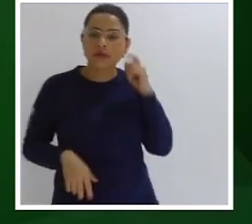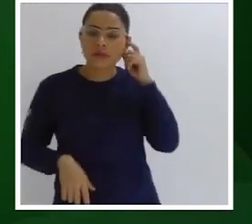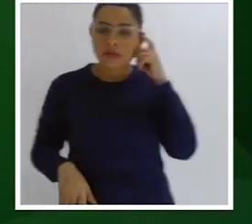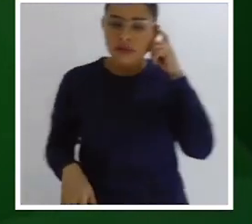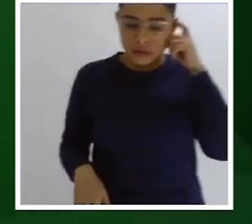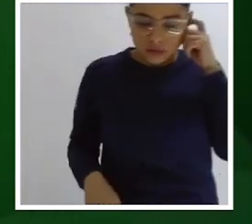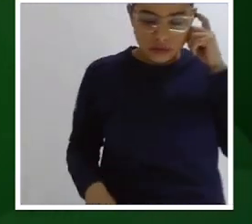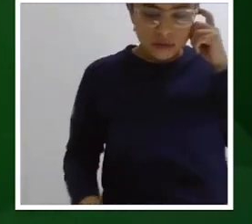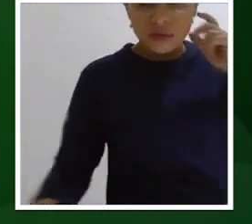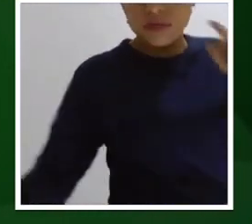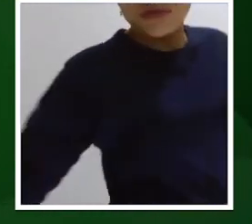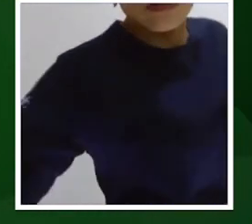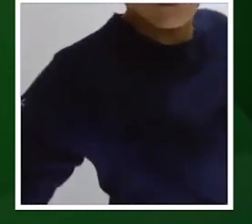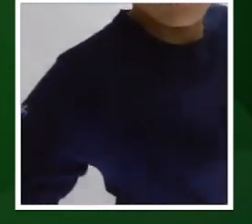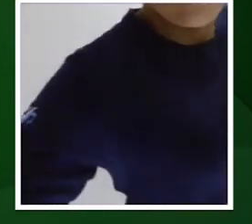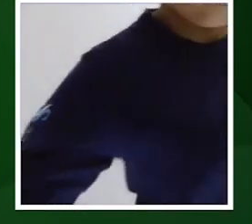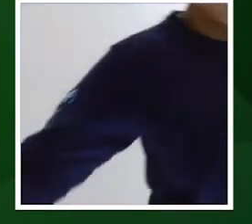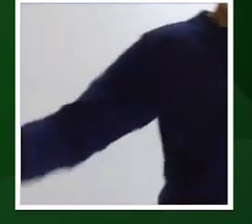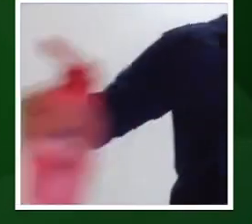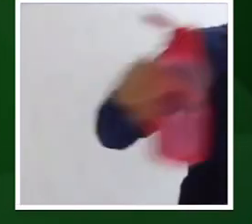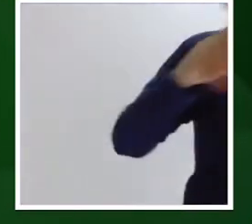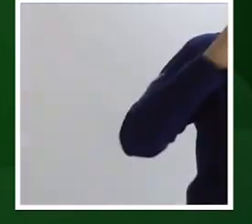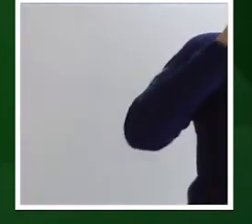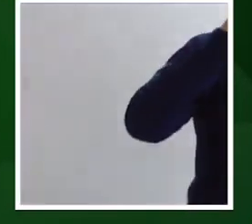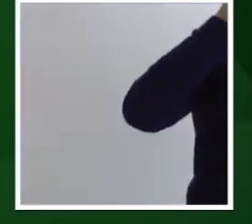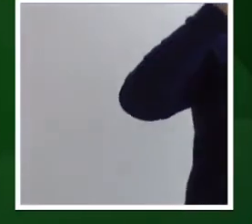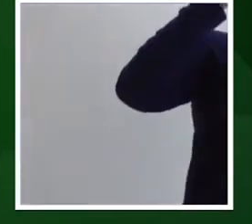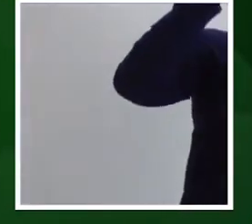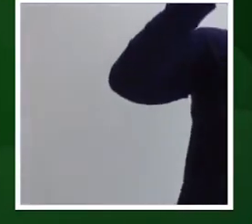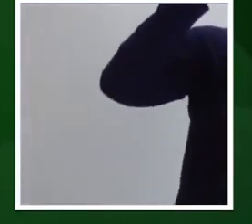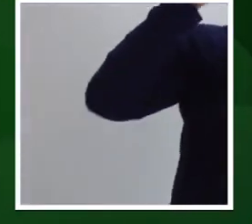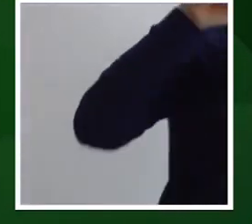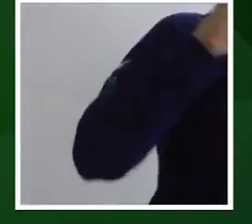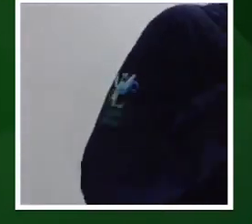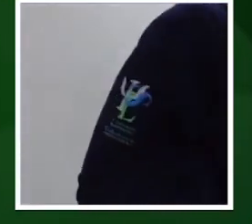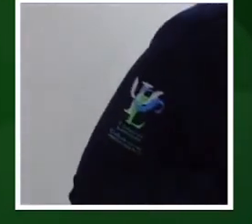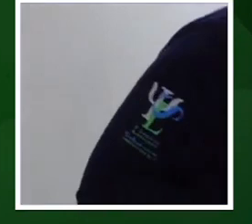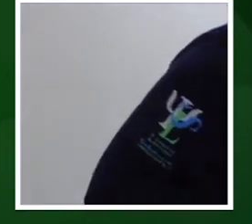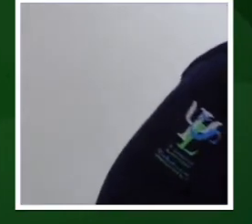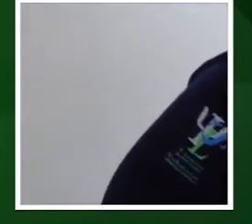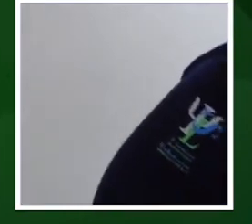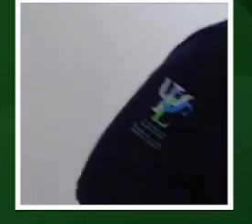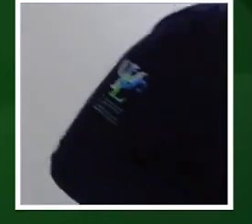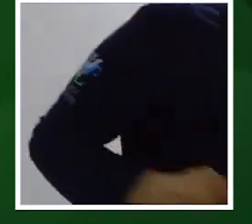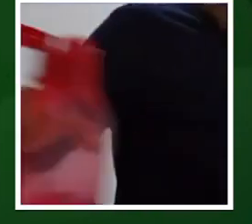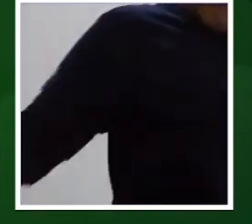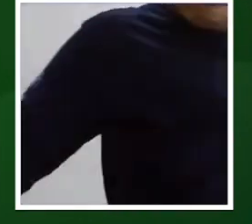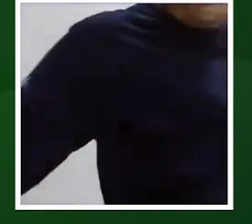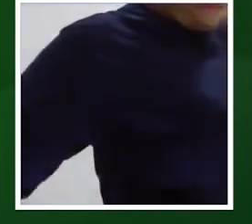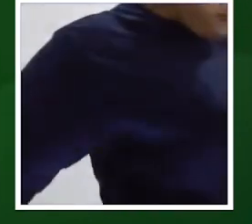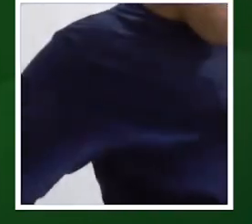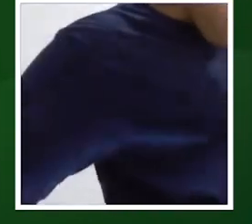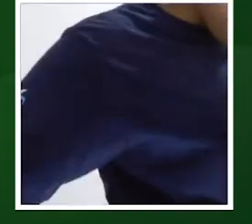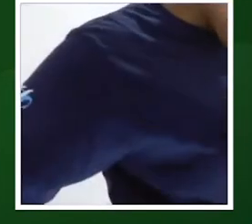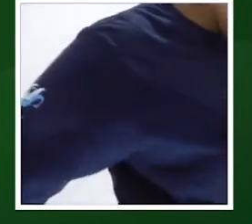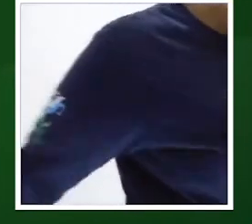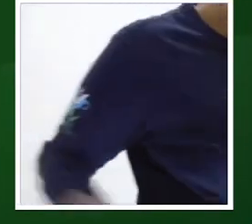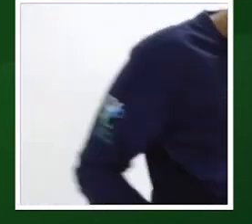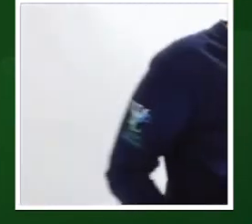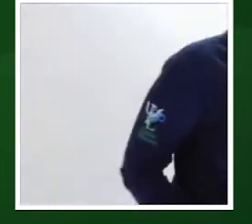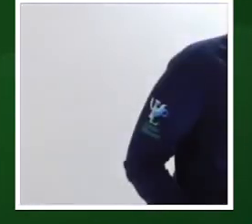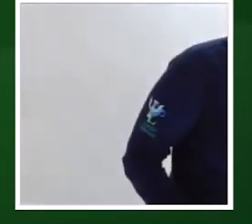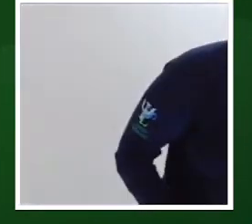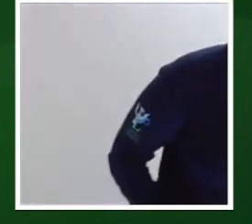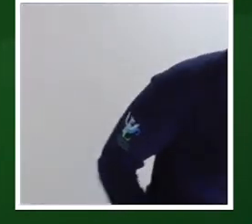a professora não é só a questão da infraestrutura né não é trazer a criança para escola mas que ela esteja